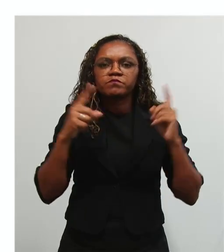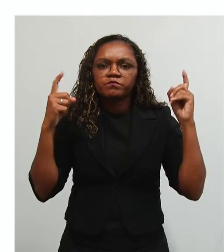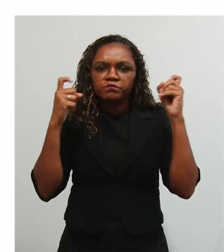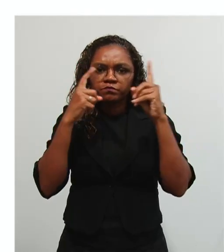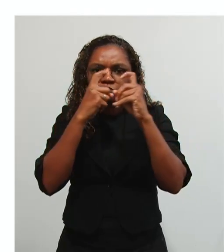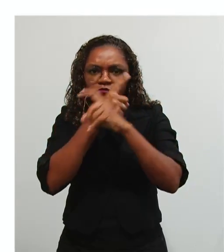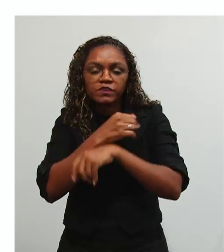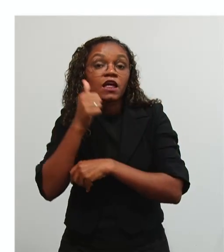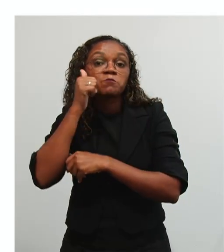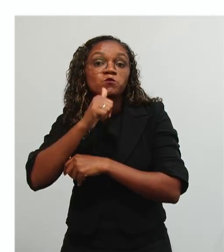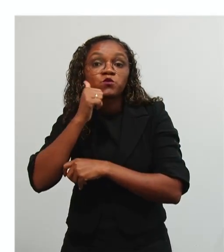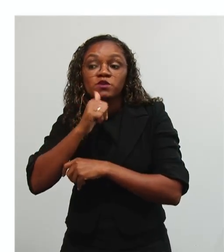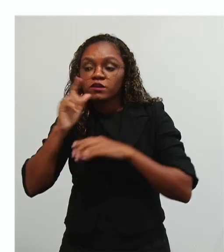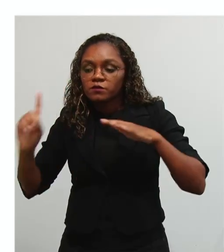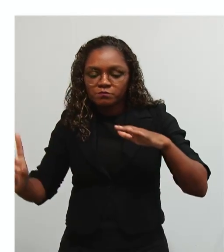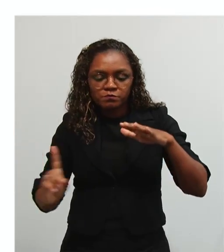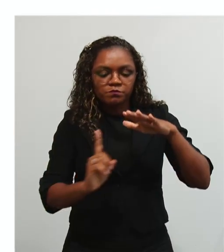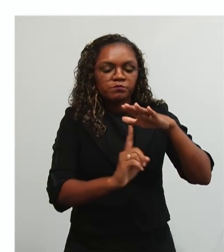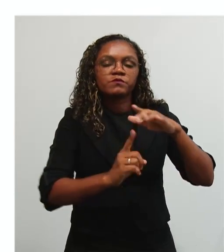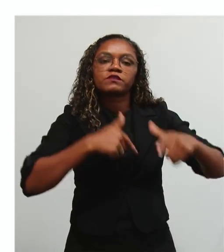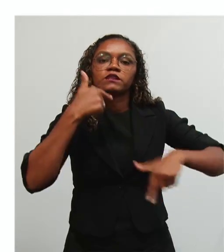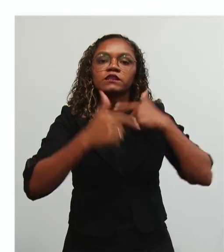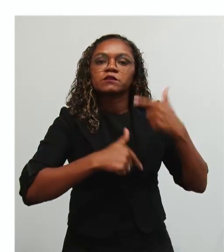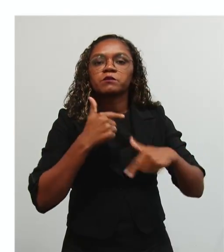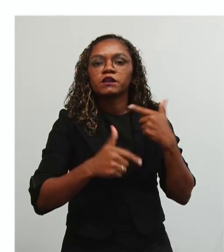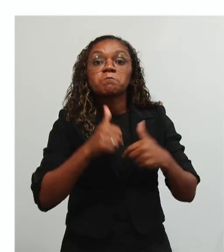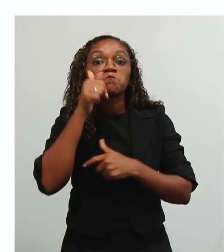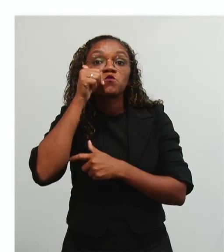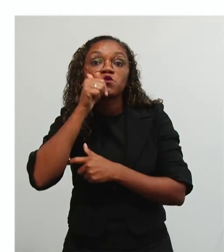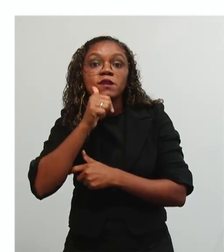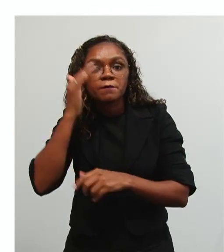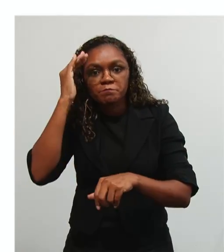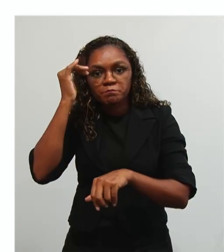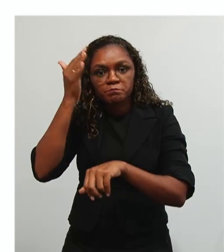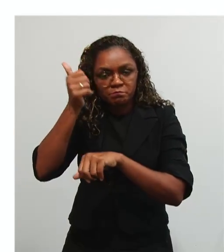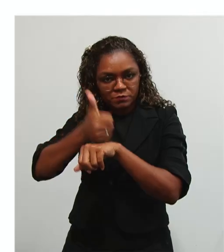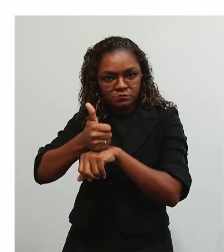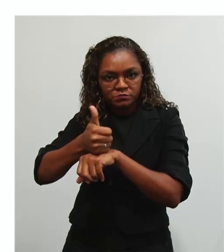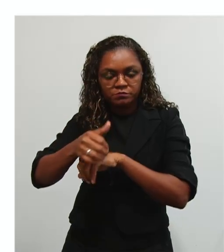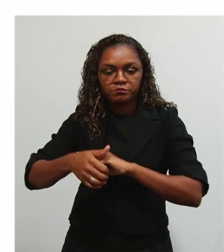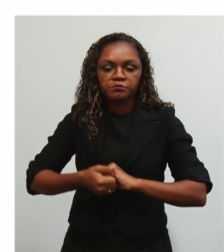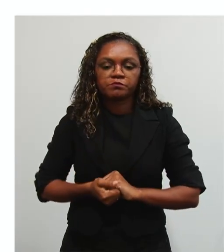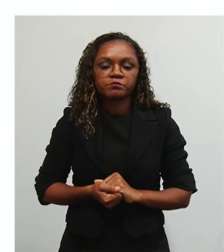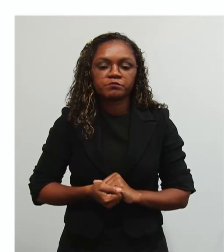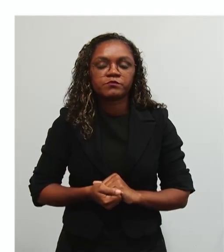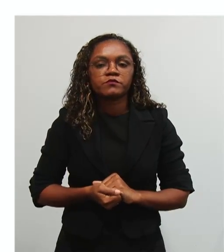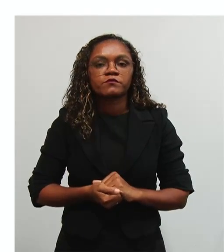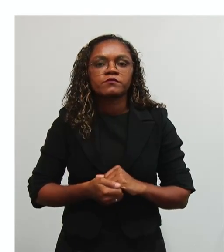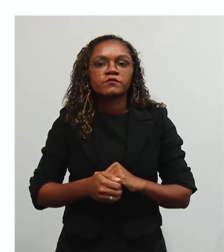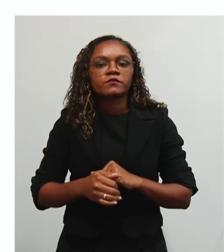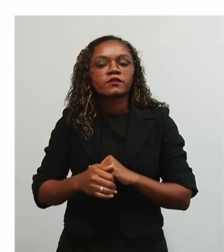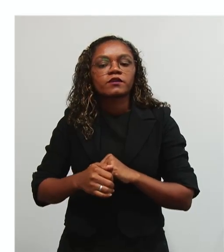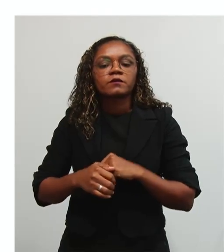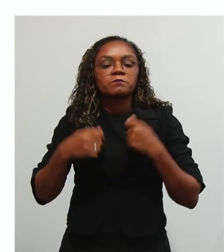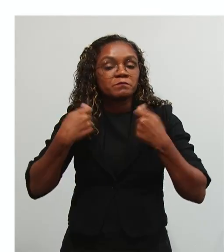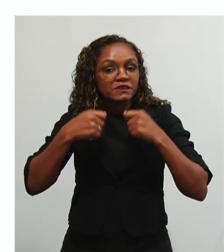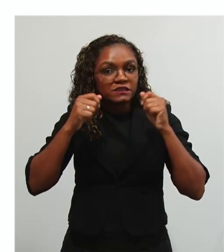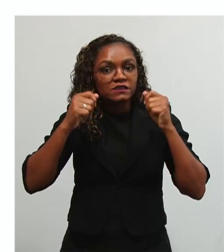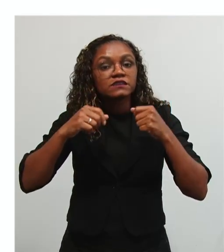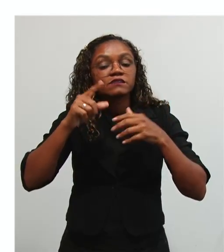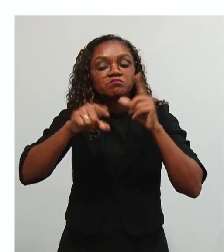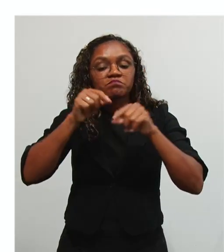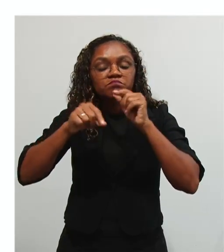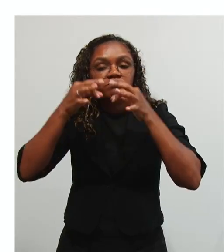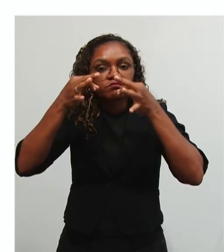mercado de trabalho? Então, a partir desse problema, a gente precisa de mais definição, como refere-se ao país